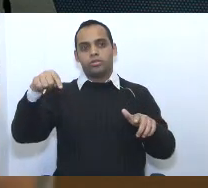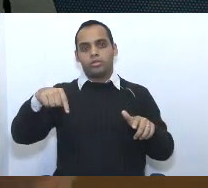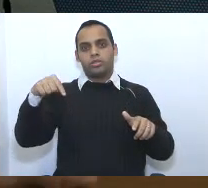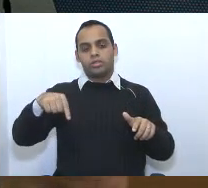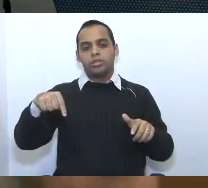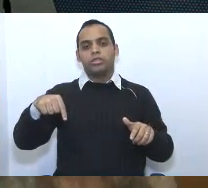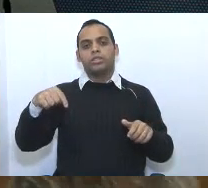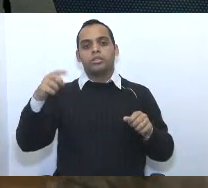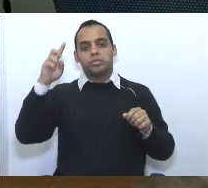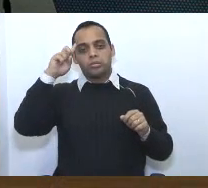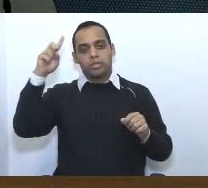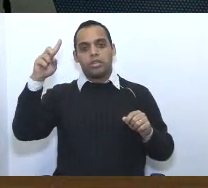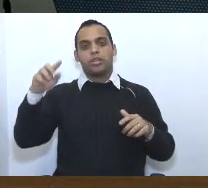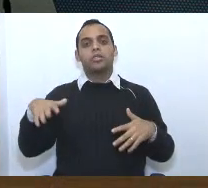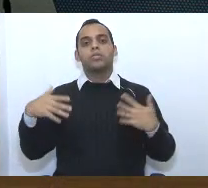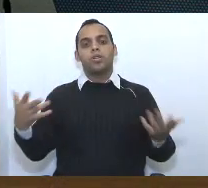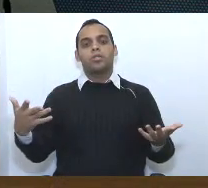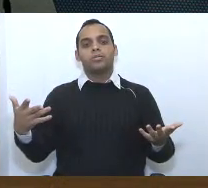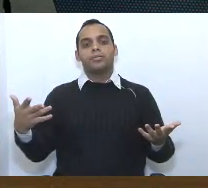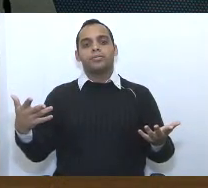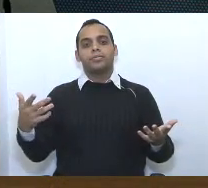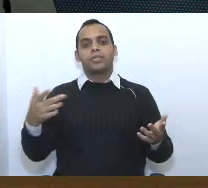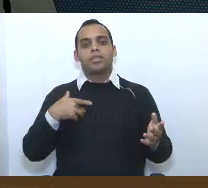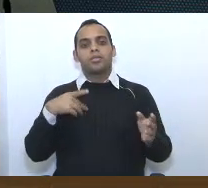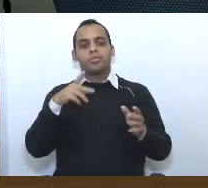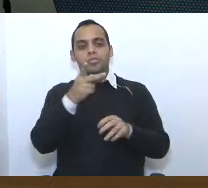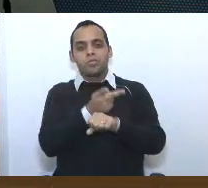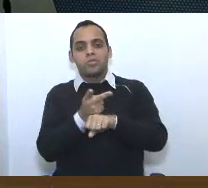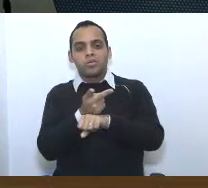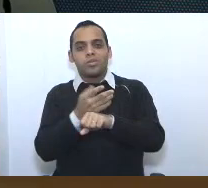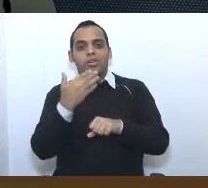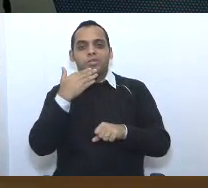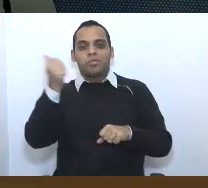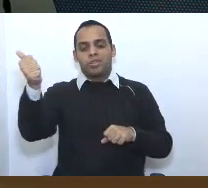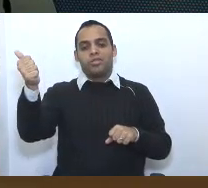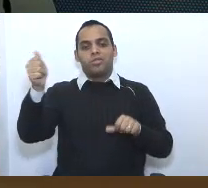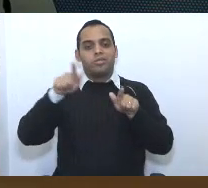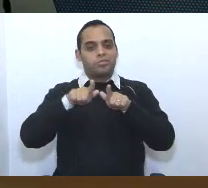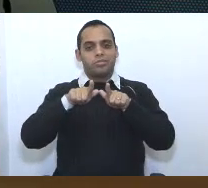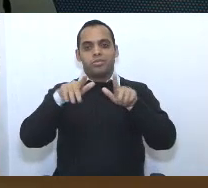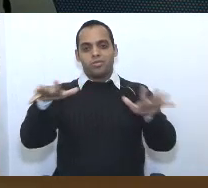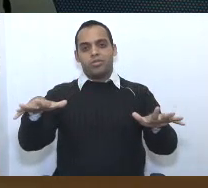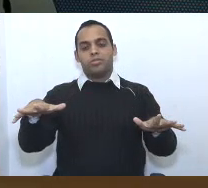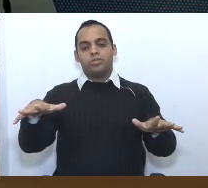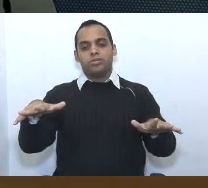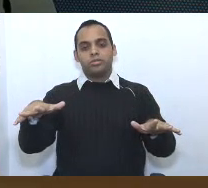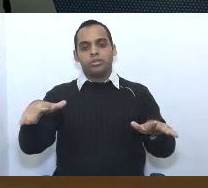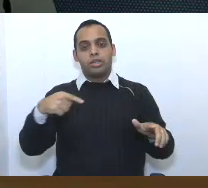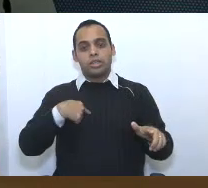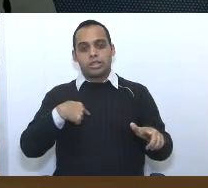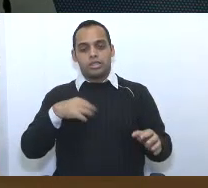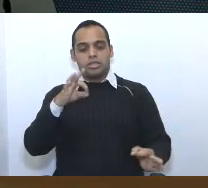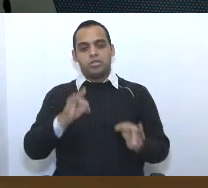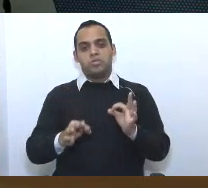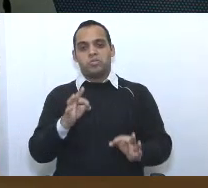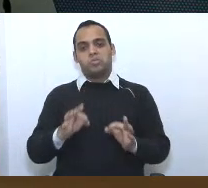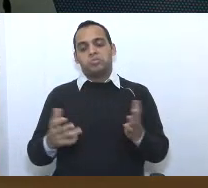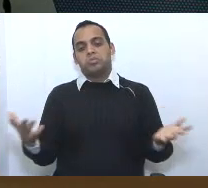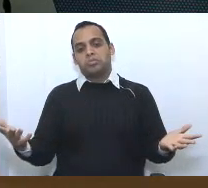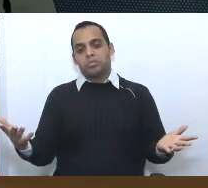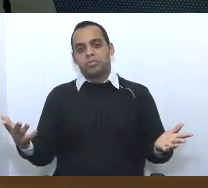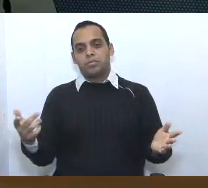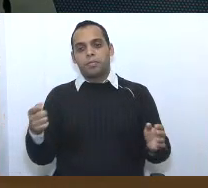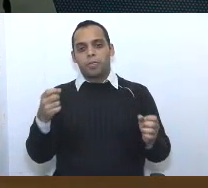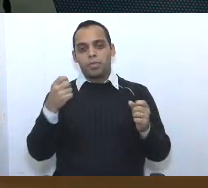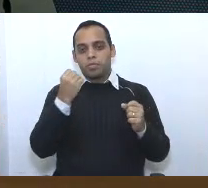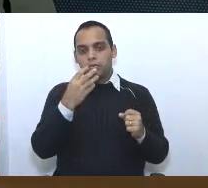mesma ideia. Qual é? Buscar o melhor para o munícipe, buscar, e ele foi numa causa muito justa, e eu faço questão